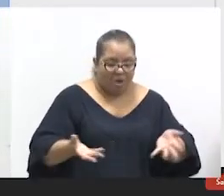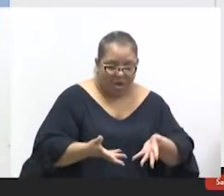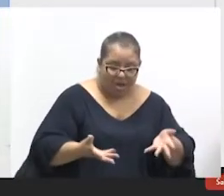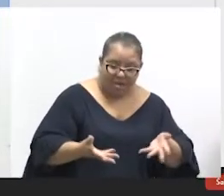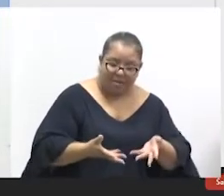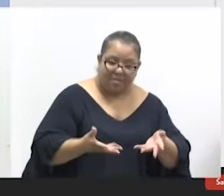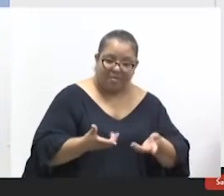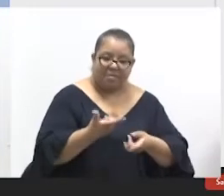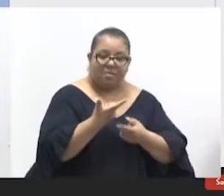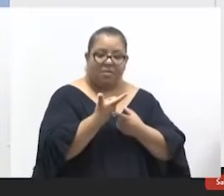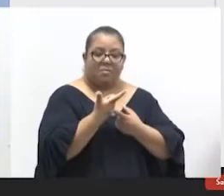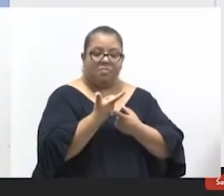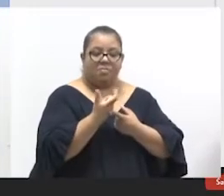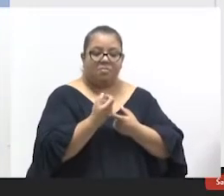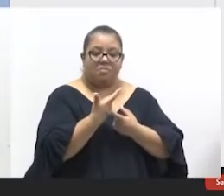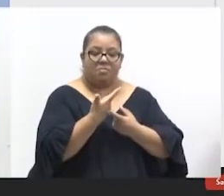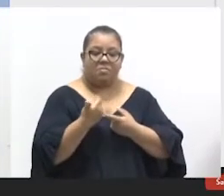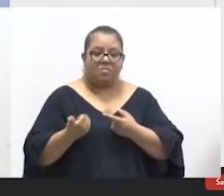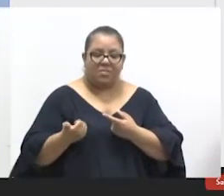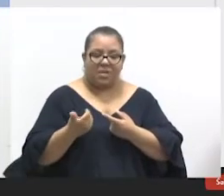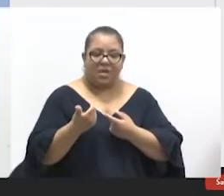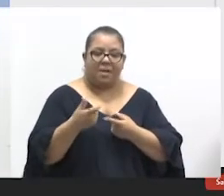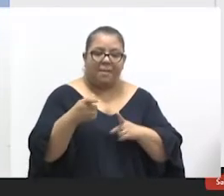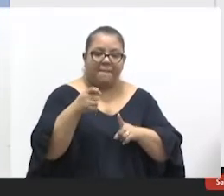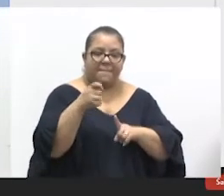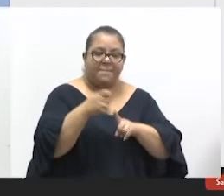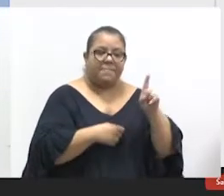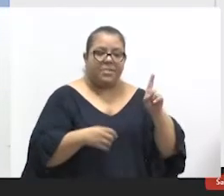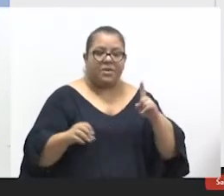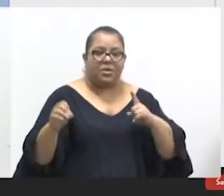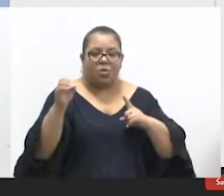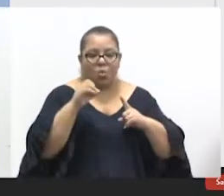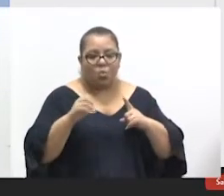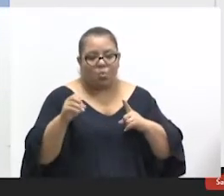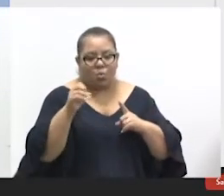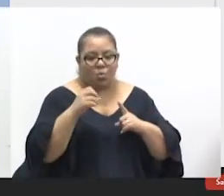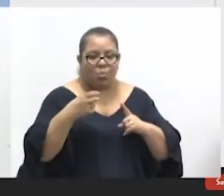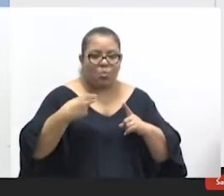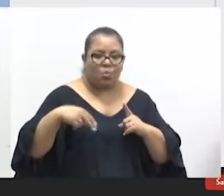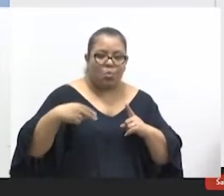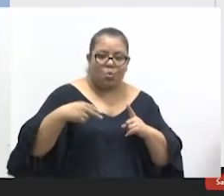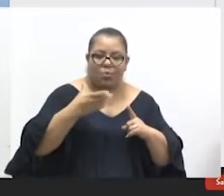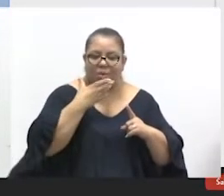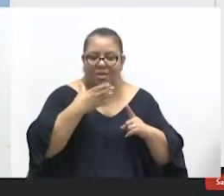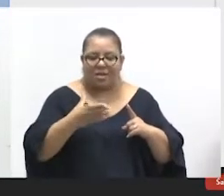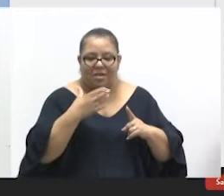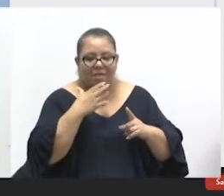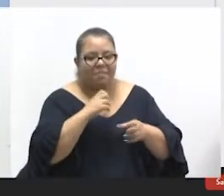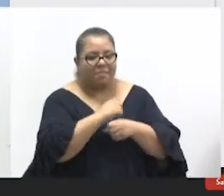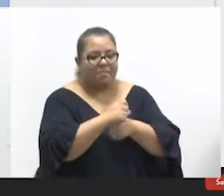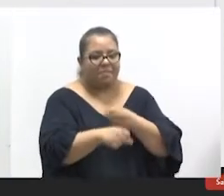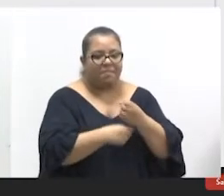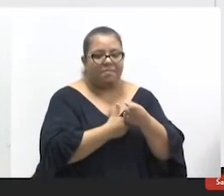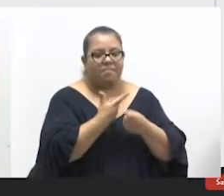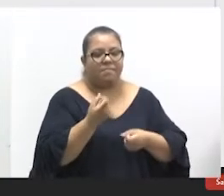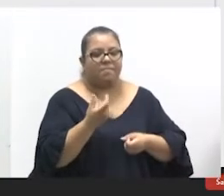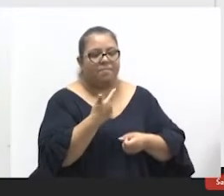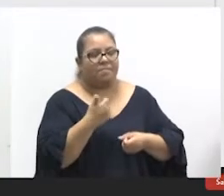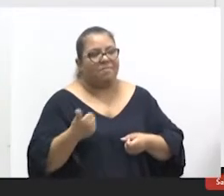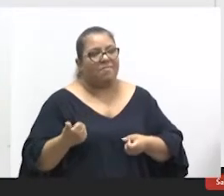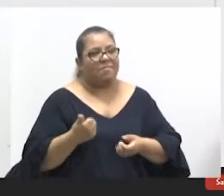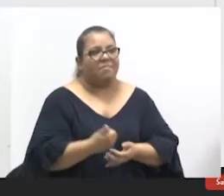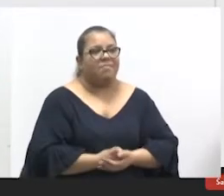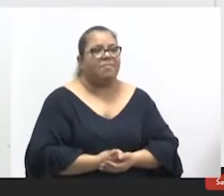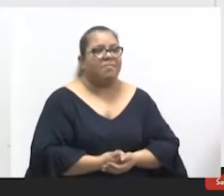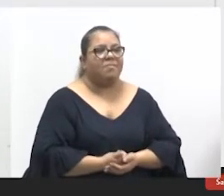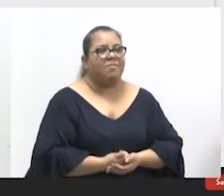2021, de uma forma bastante expressiva também. Pode passar, por favor. E